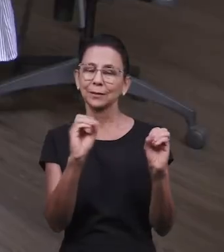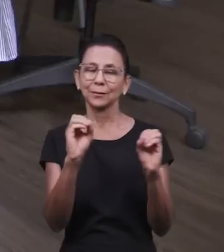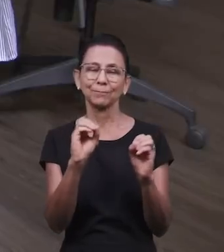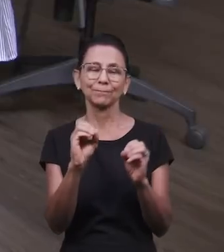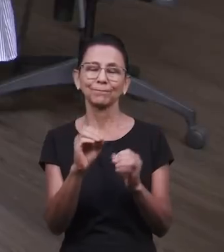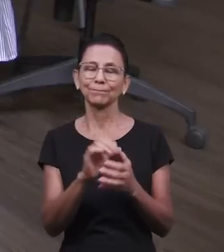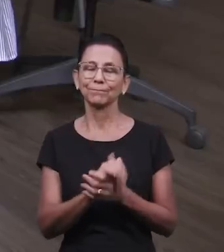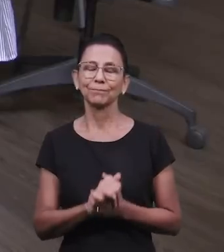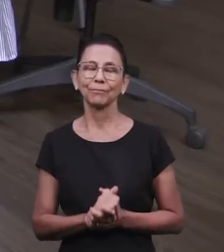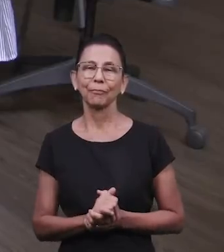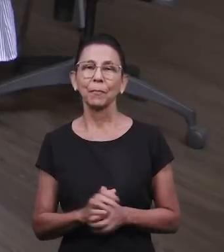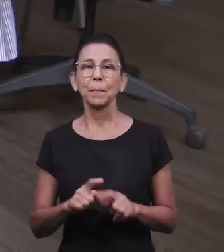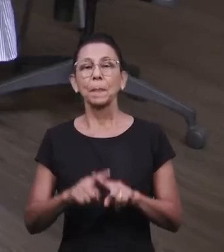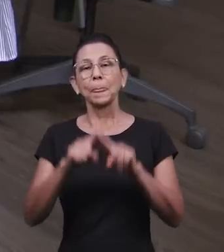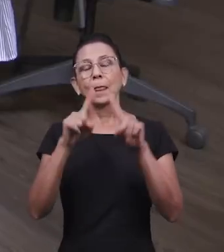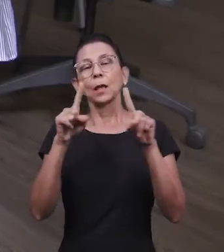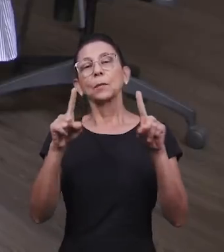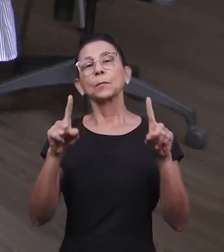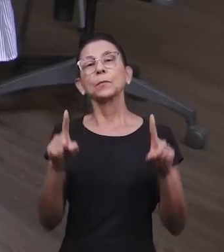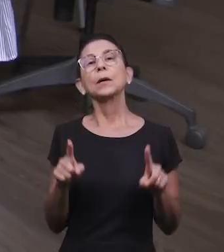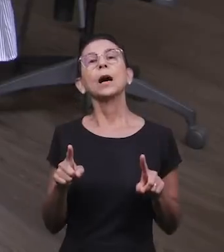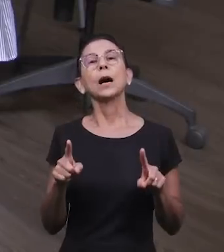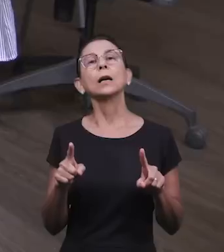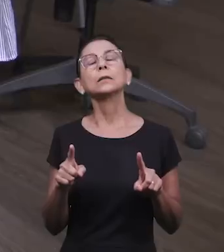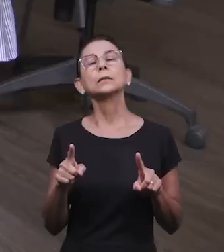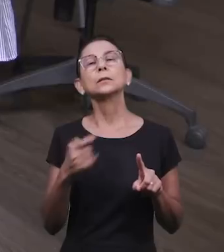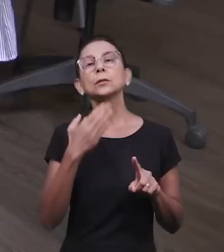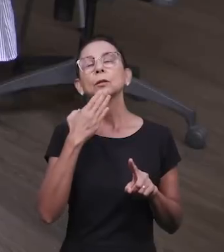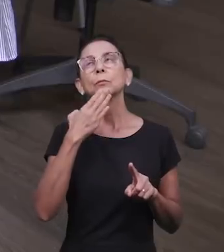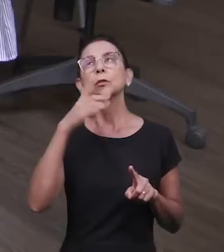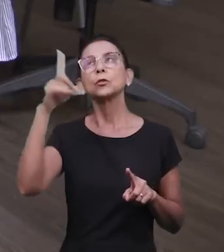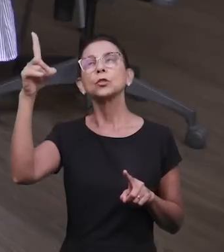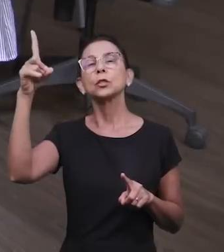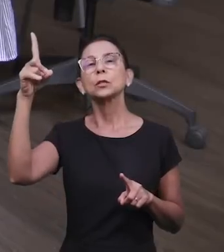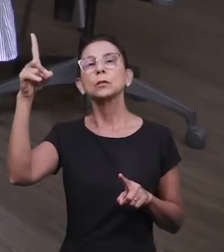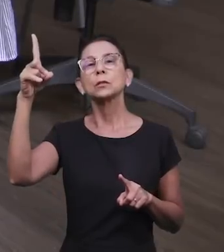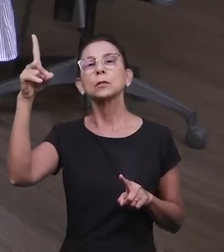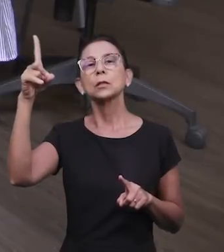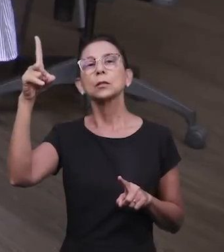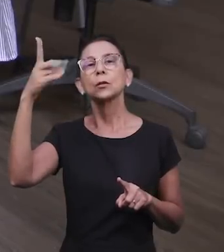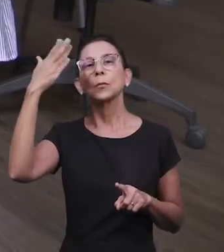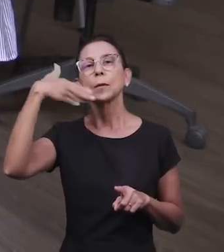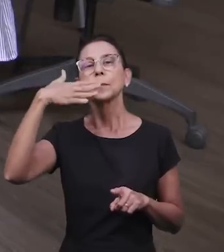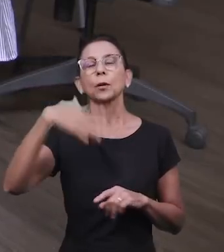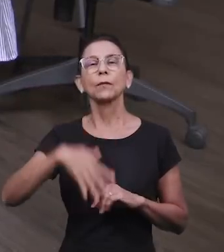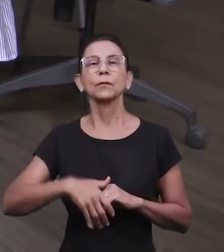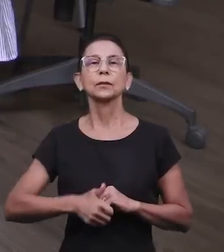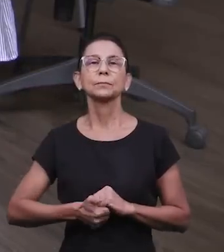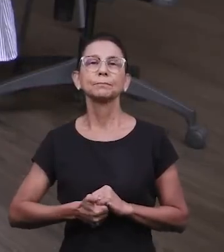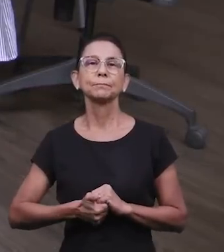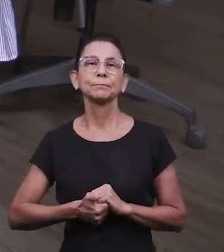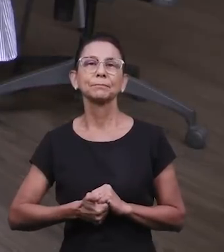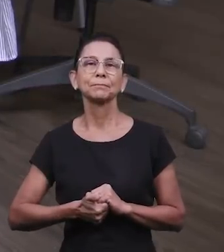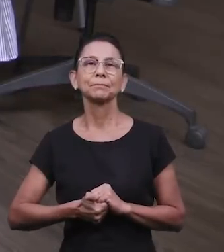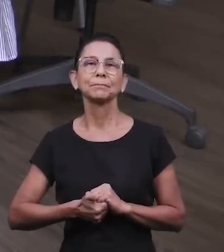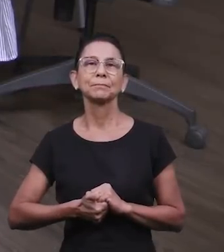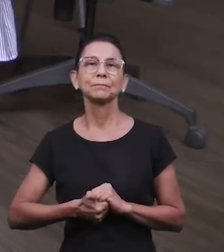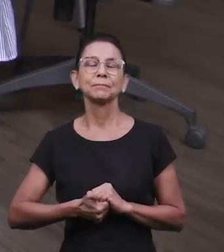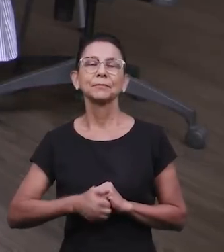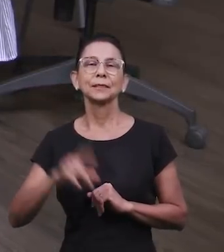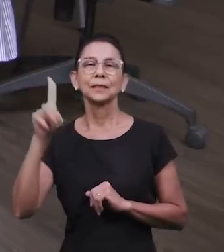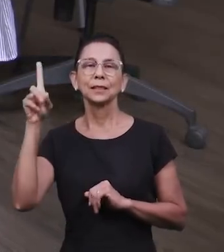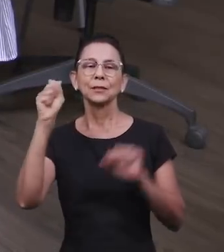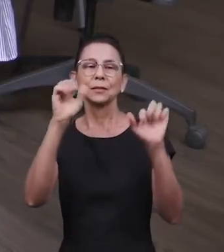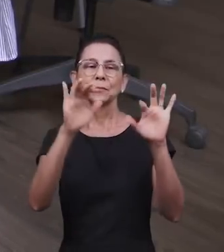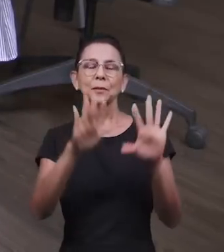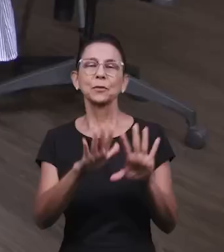3ª entrevista. Mas que, como um sinal do Senhor, o Senhor ia dar uma bênção e aquela era uma porta para ele. Nós gravamos esse